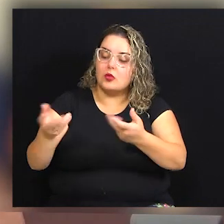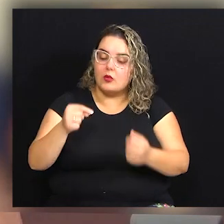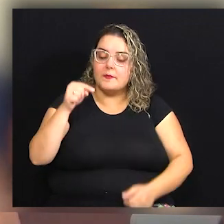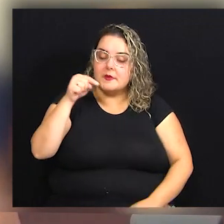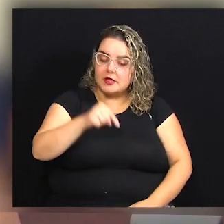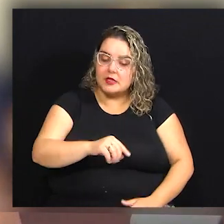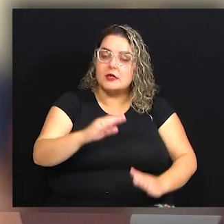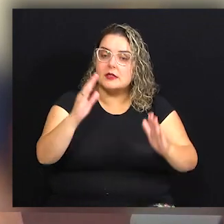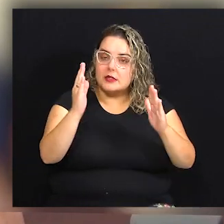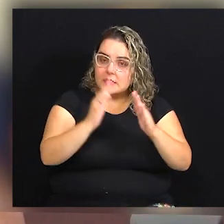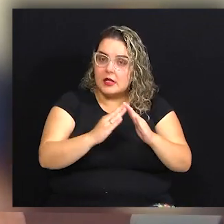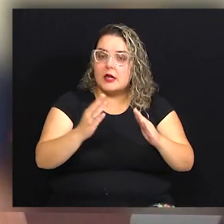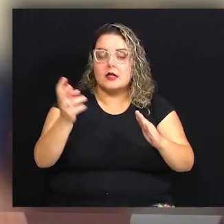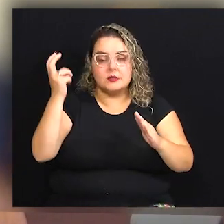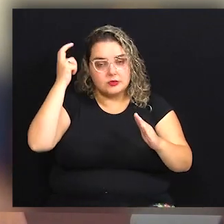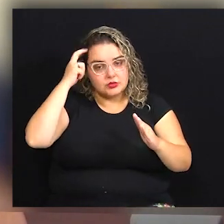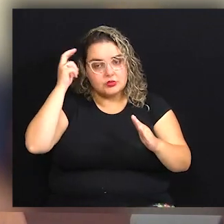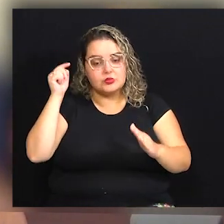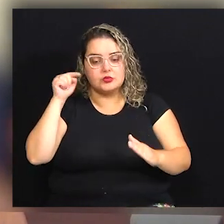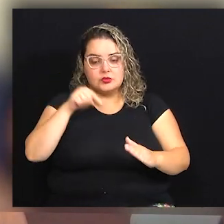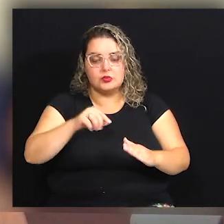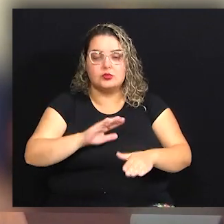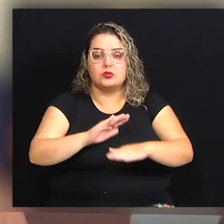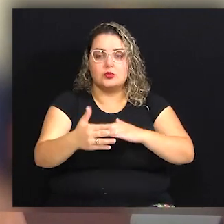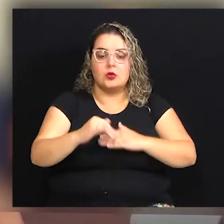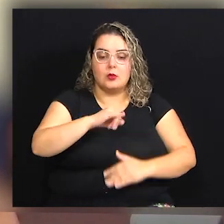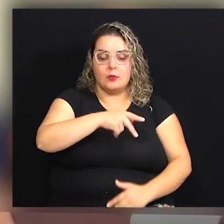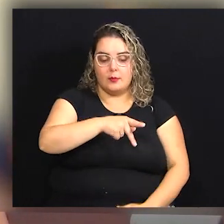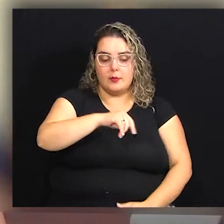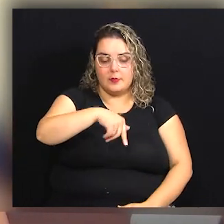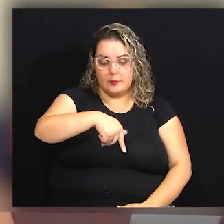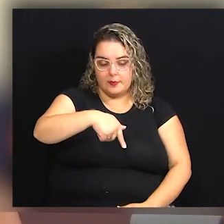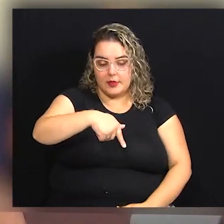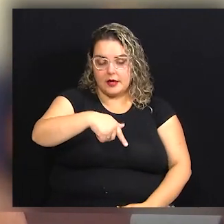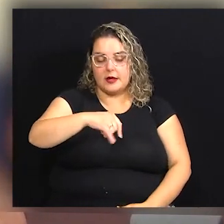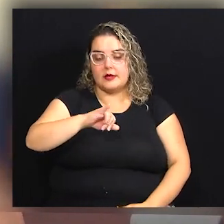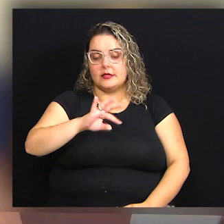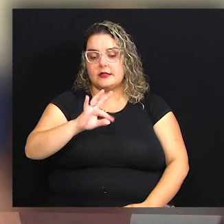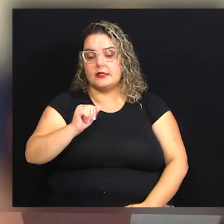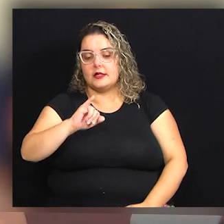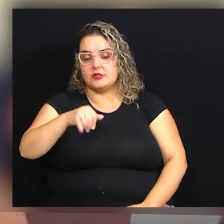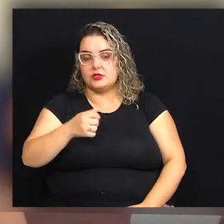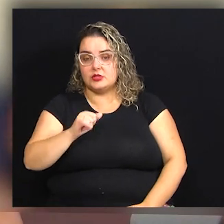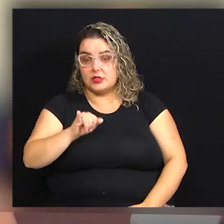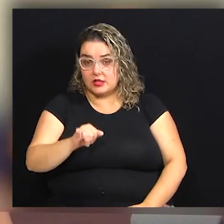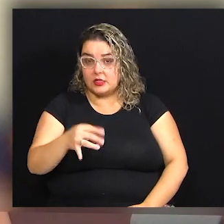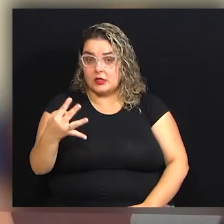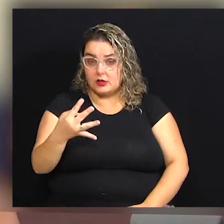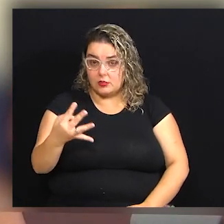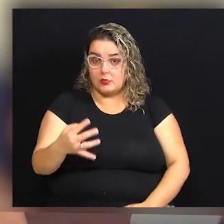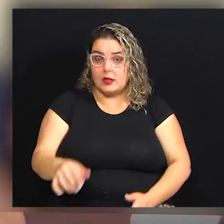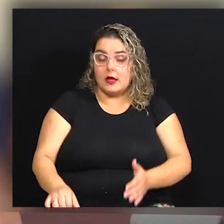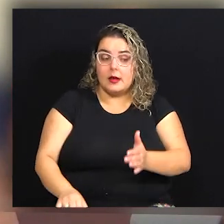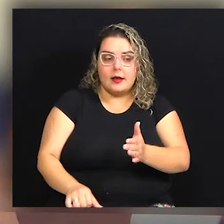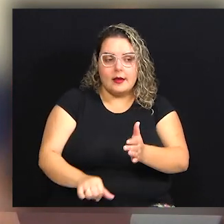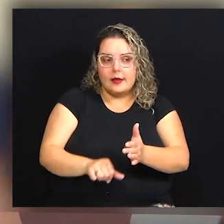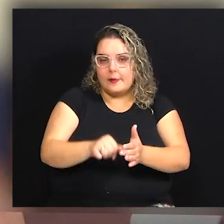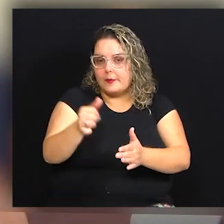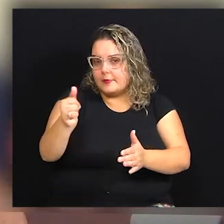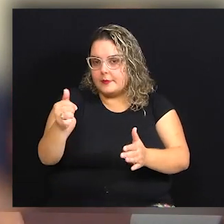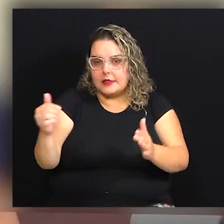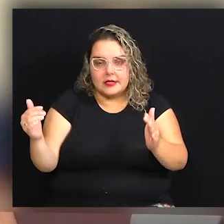ir lá conhecer, né? Fica lá no Parque Itajaí 4, essa Casa de Cultura. É uma das primeiras casas de cultura do Brasil,